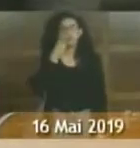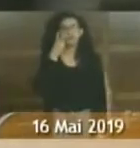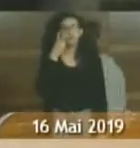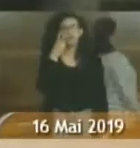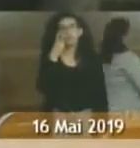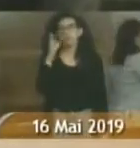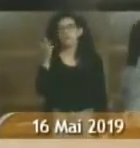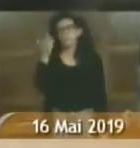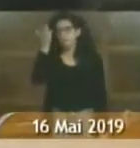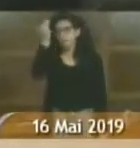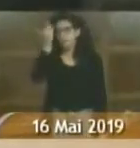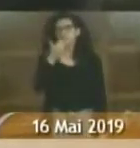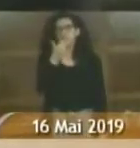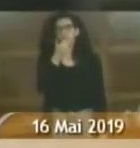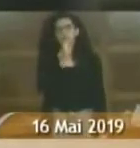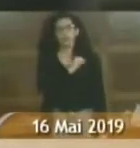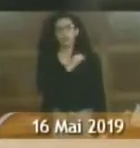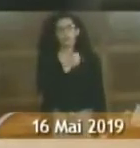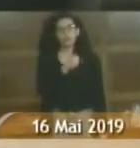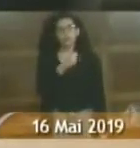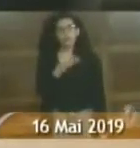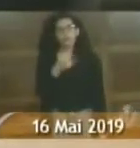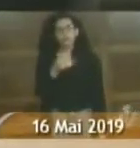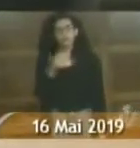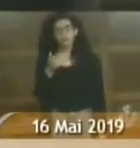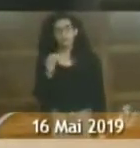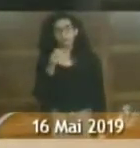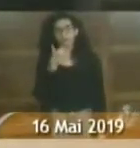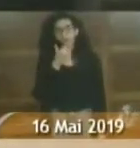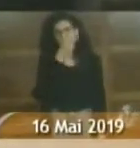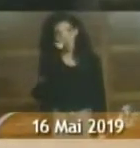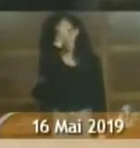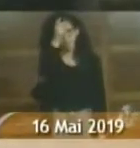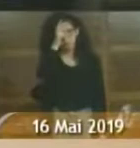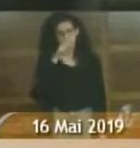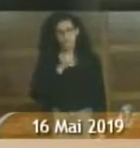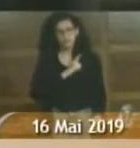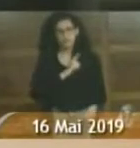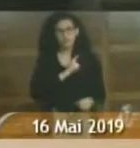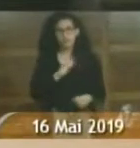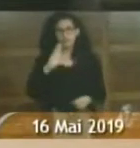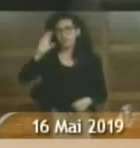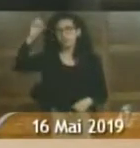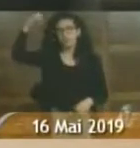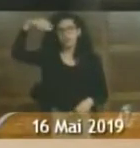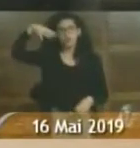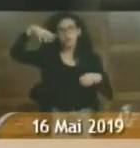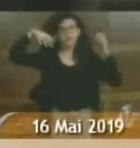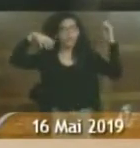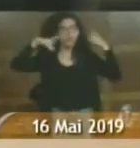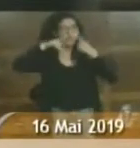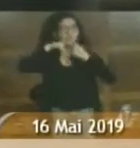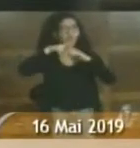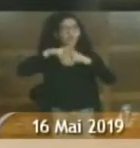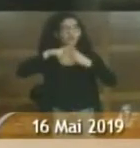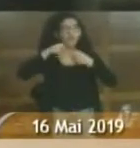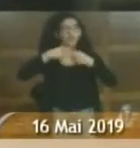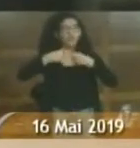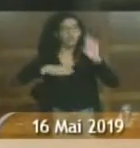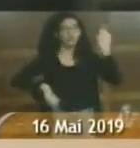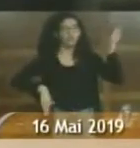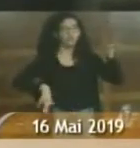Coelho. Indicação número 1460, indicando ao prefeito municipal a revitalização da iluminação pública da rua das Canoas, no bairro Praia